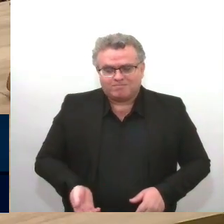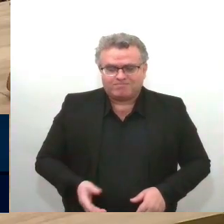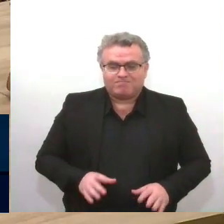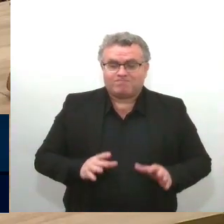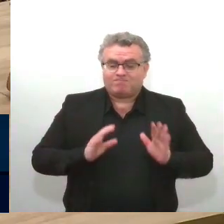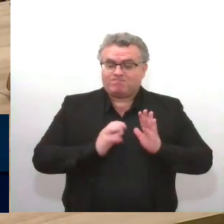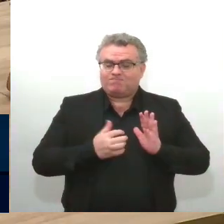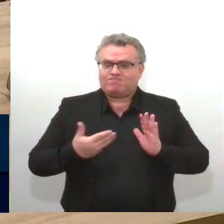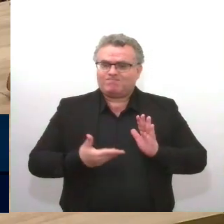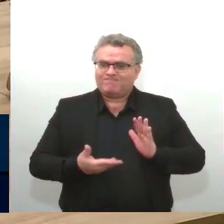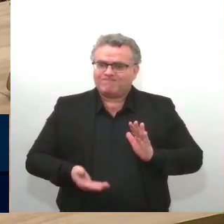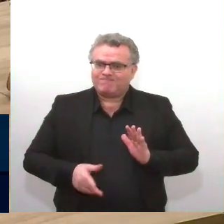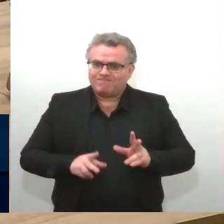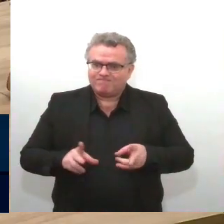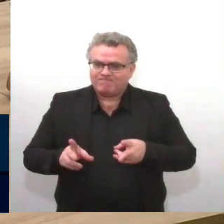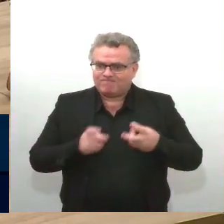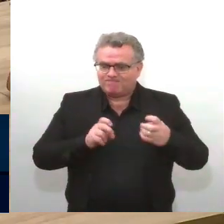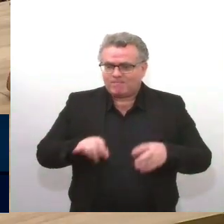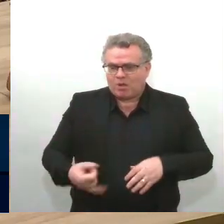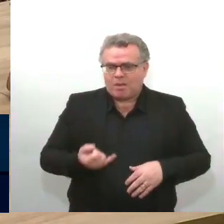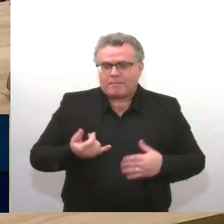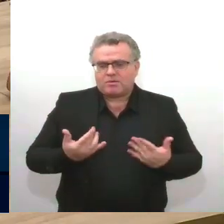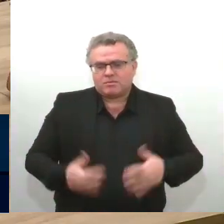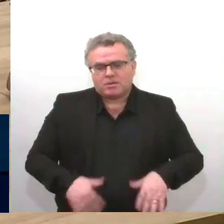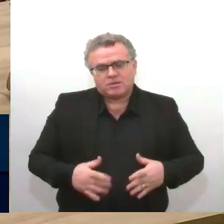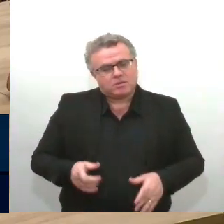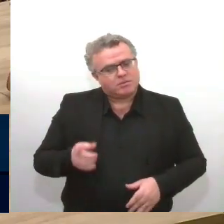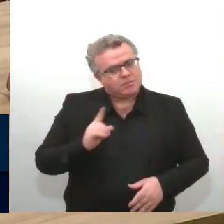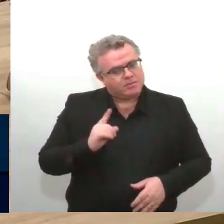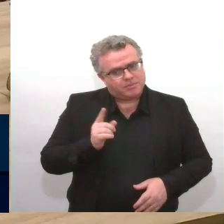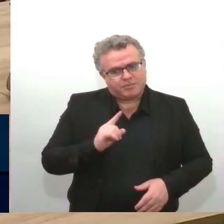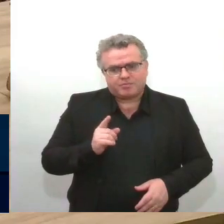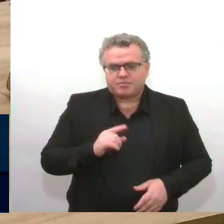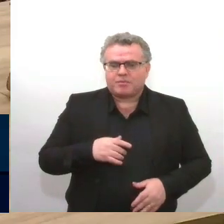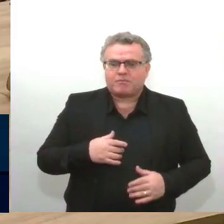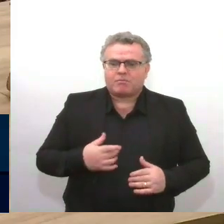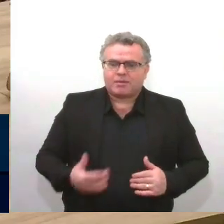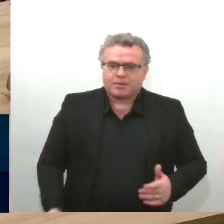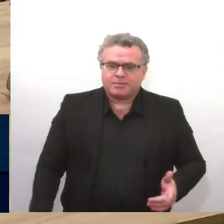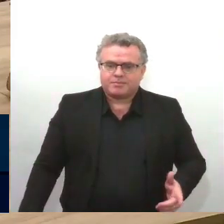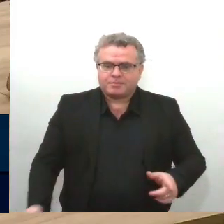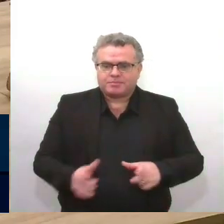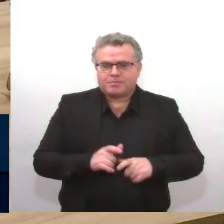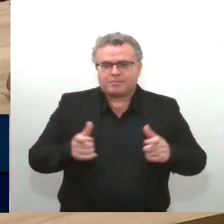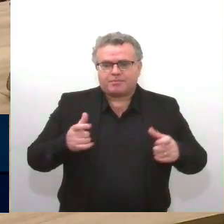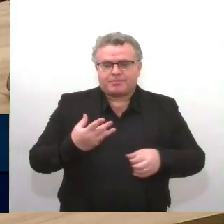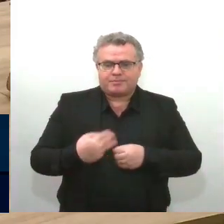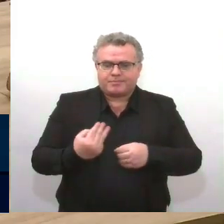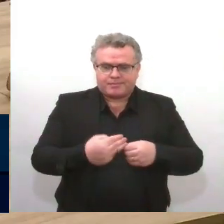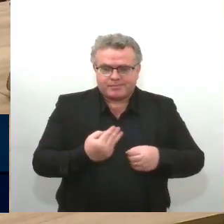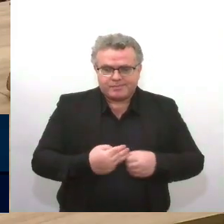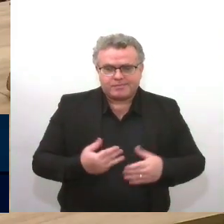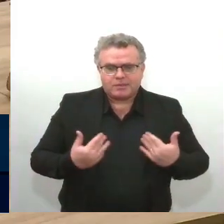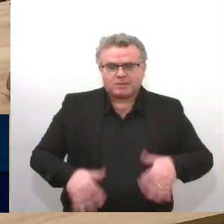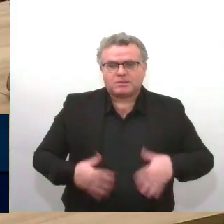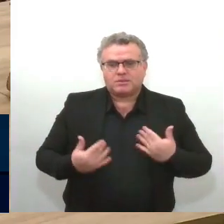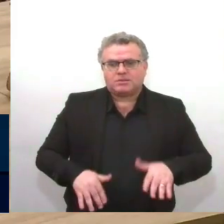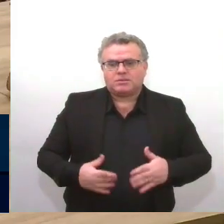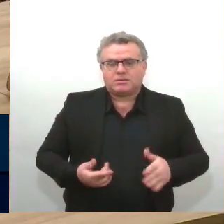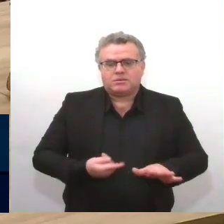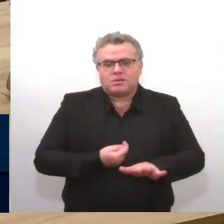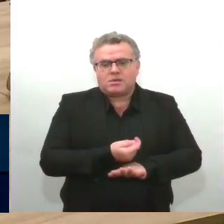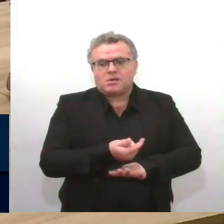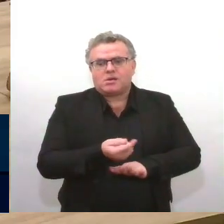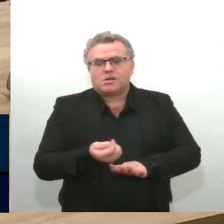acontece no grande eh na na maioria dos Municípios usar de fake News usar né da